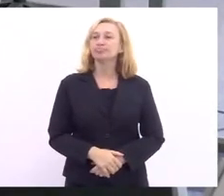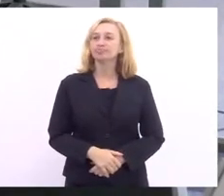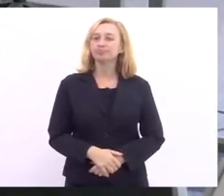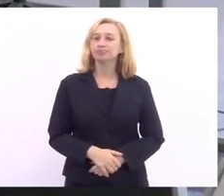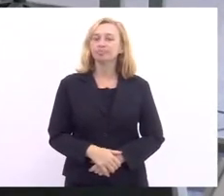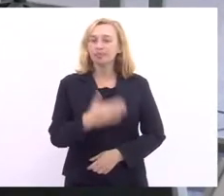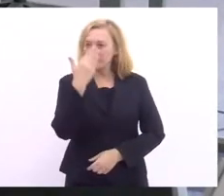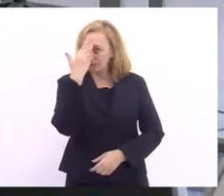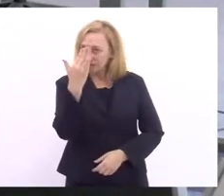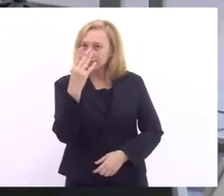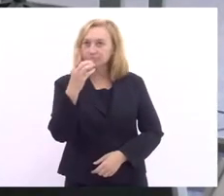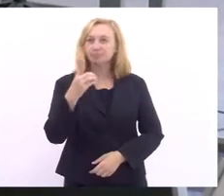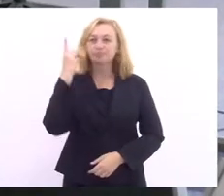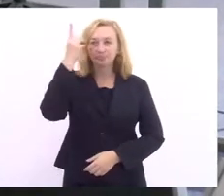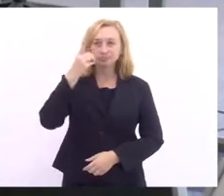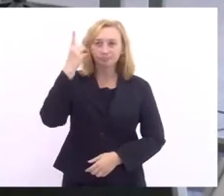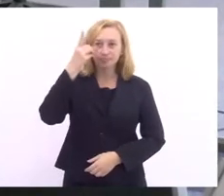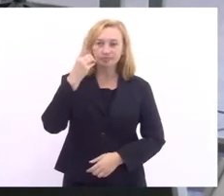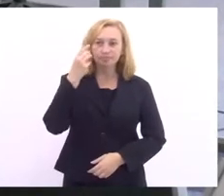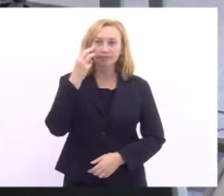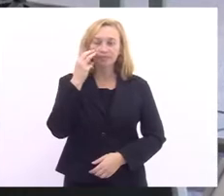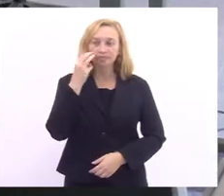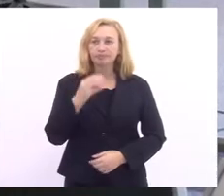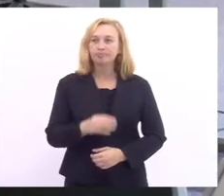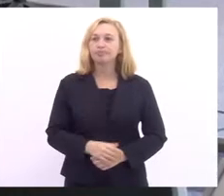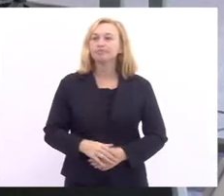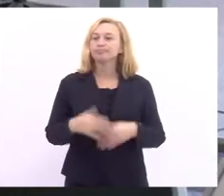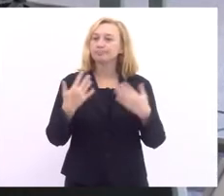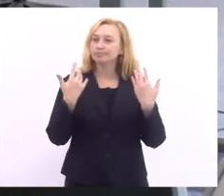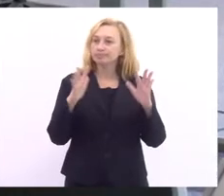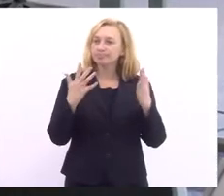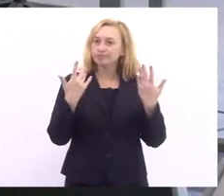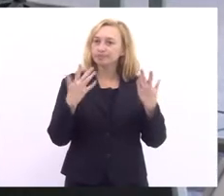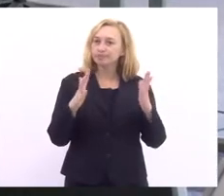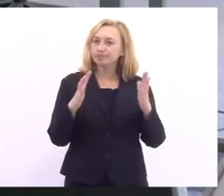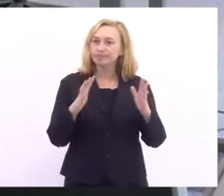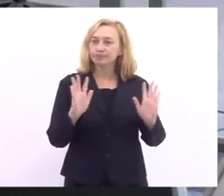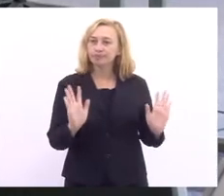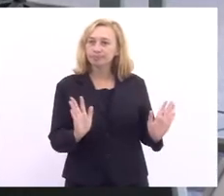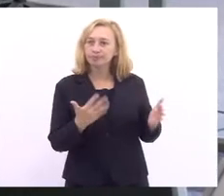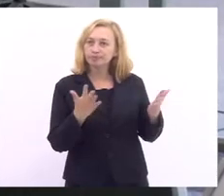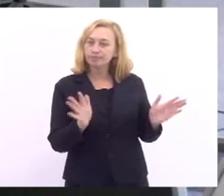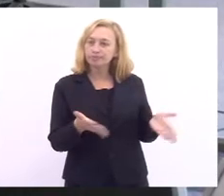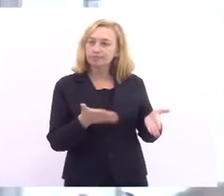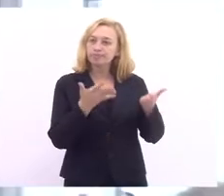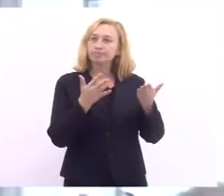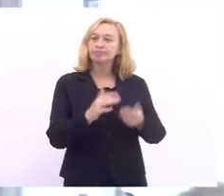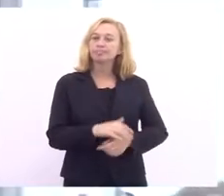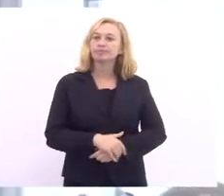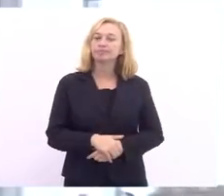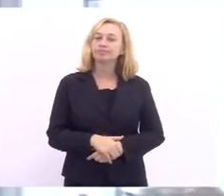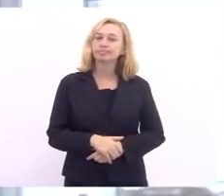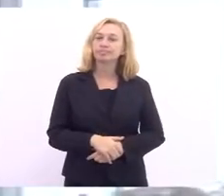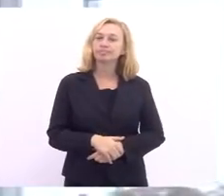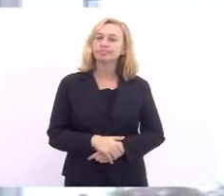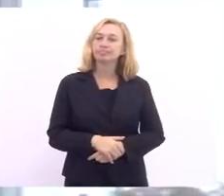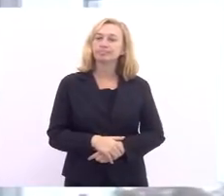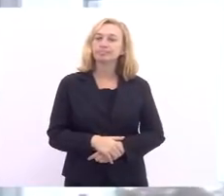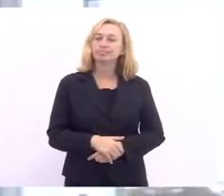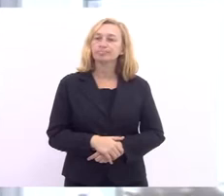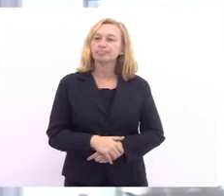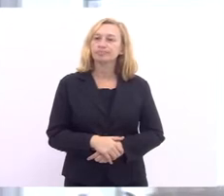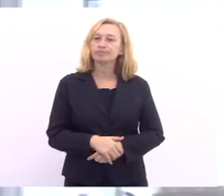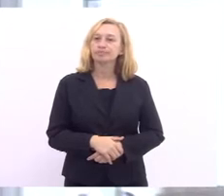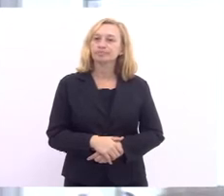e obrigado Deputado Valdete né de saúde né pela iniciativa faço o